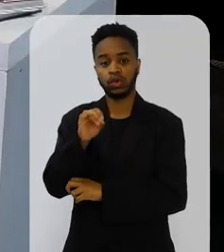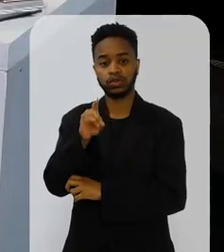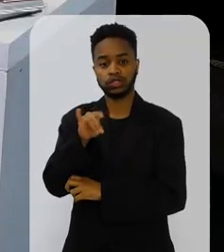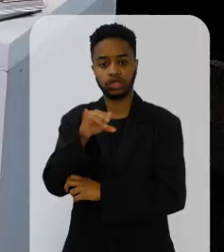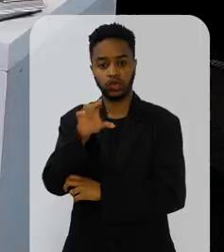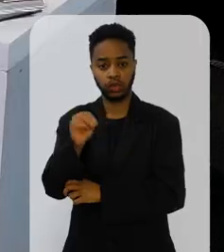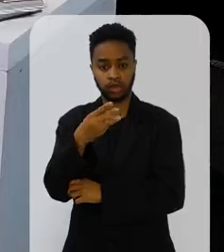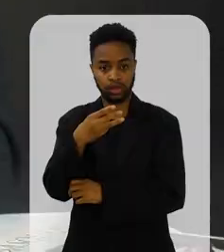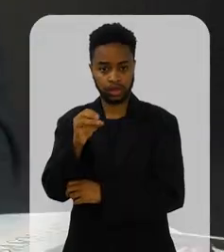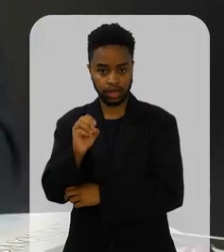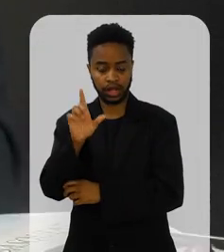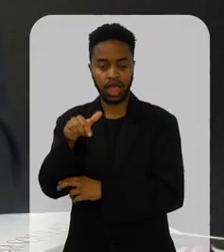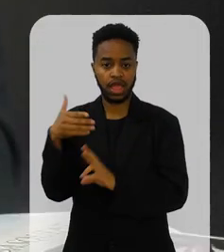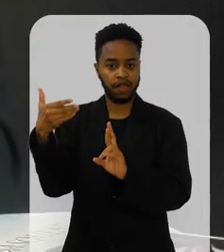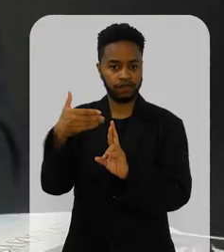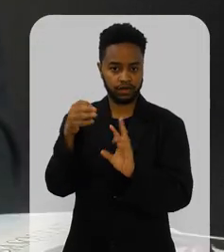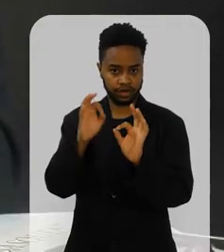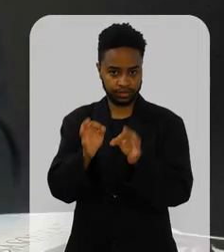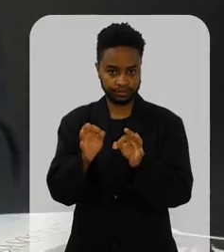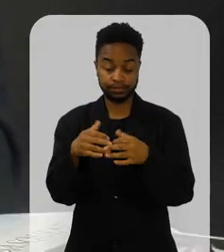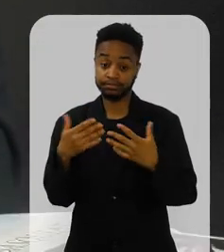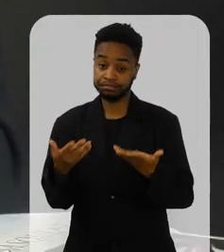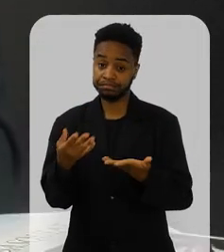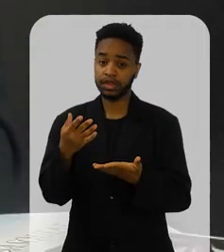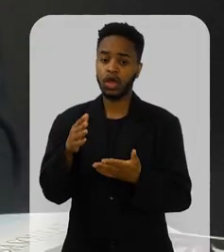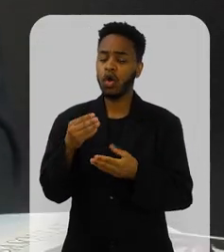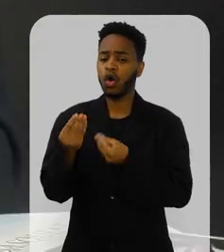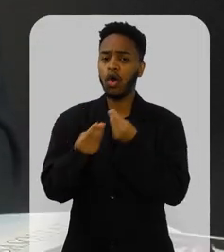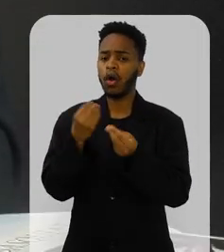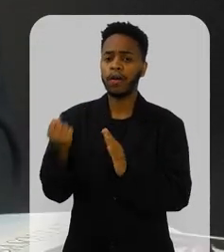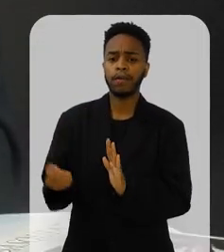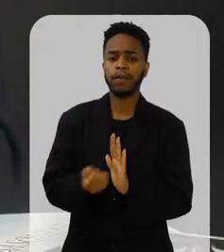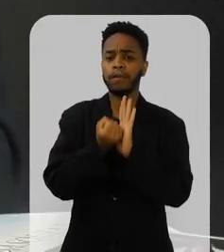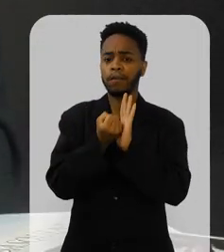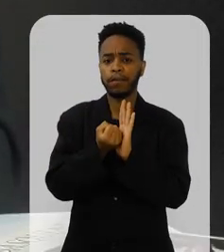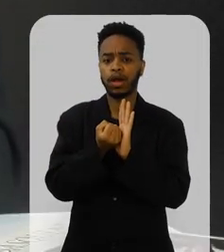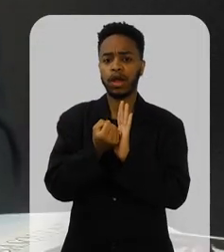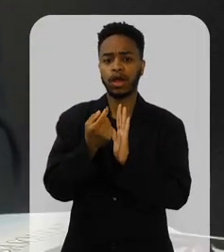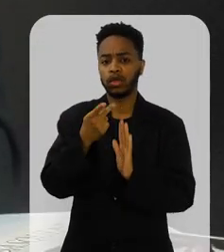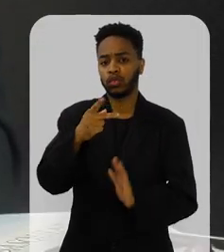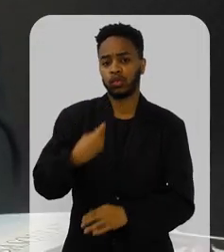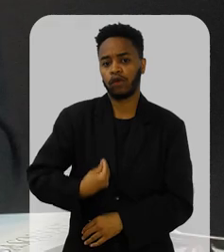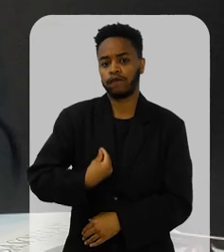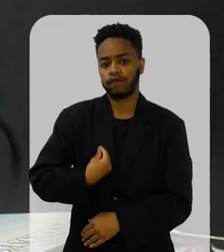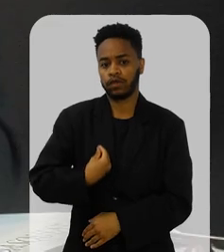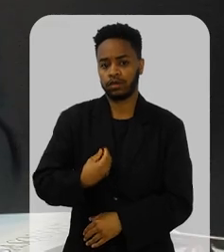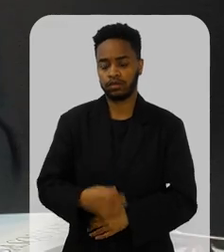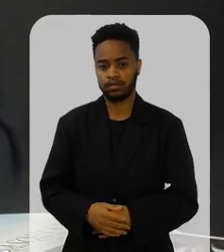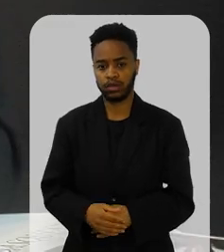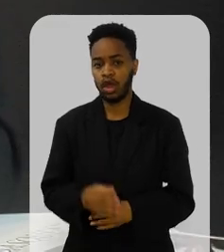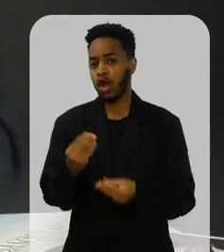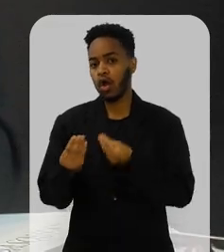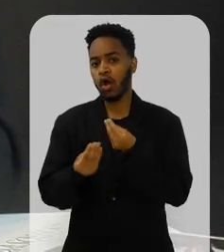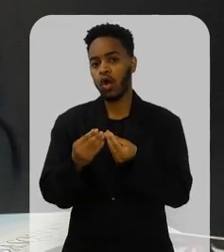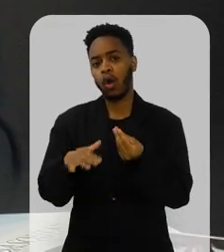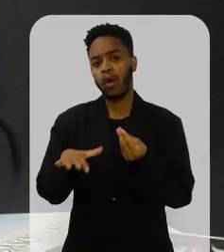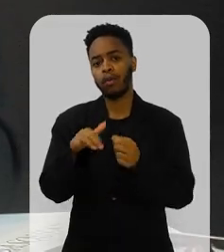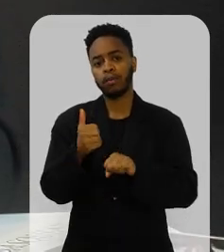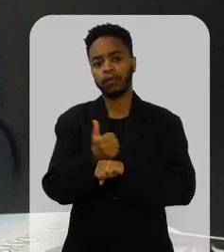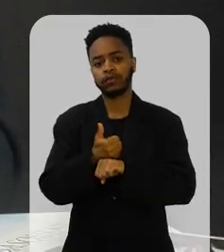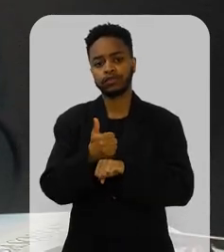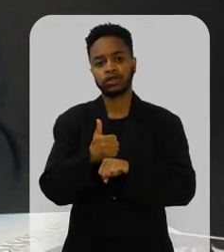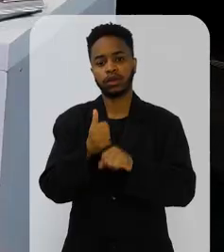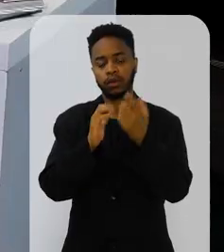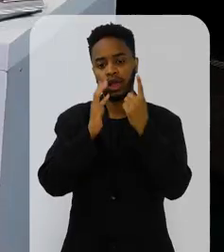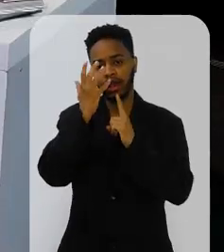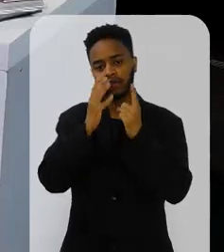que é uma referência, né? Que legado que o João deixou para você, como um profissional de